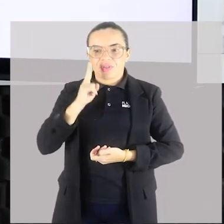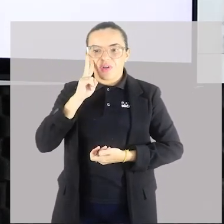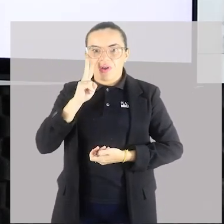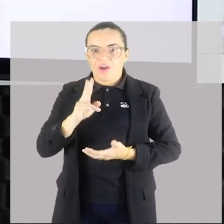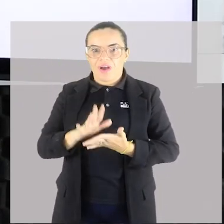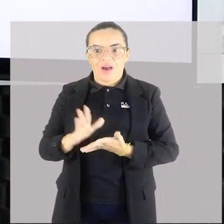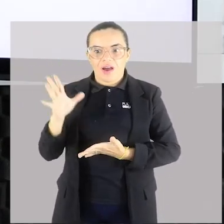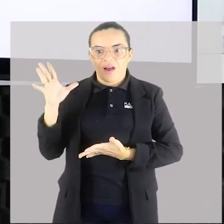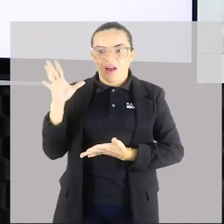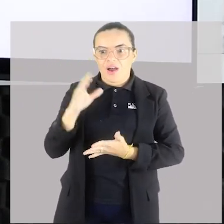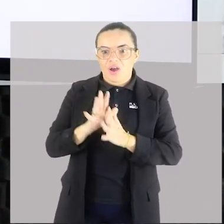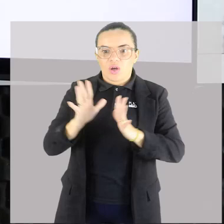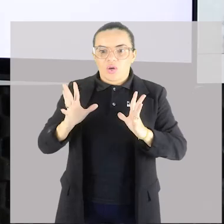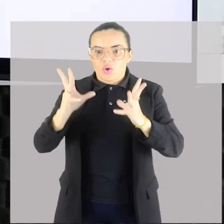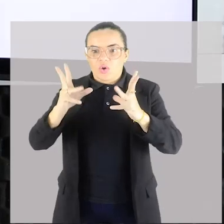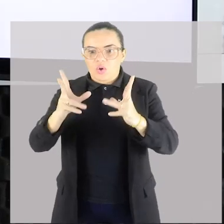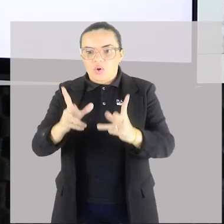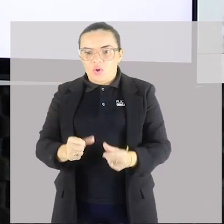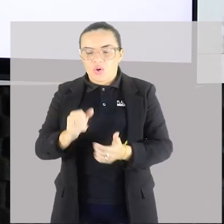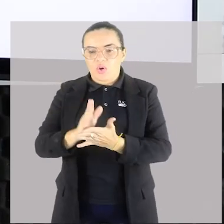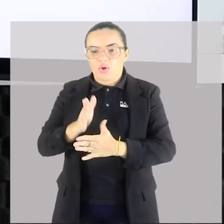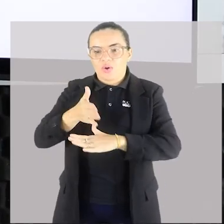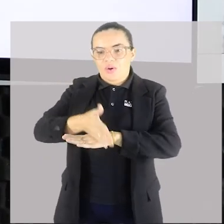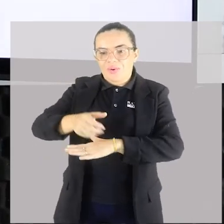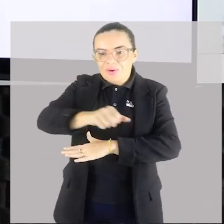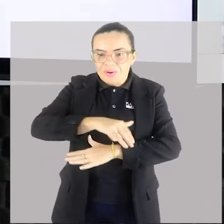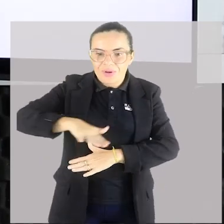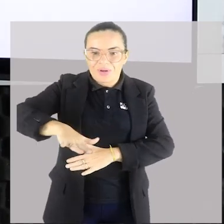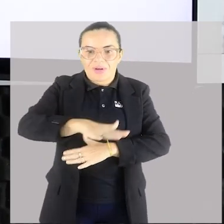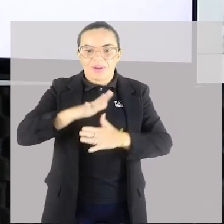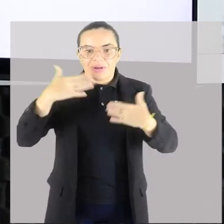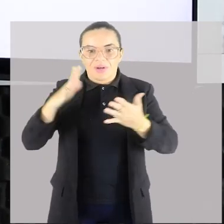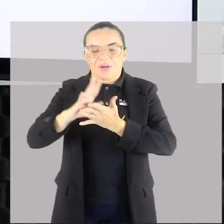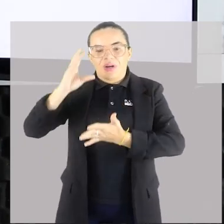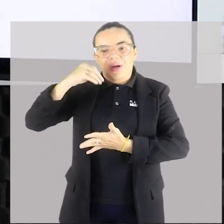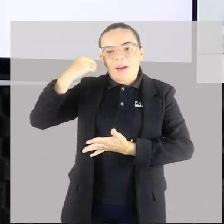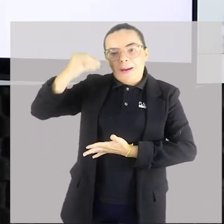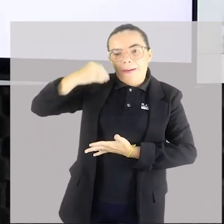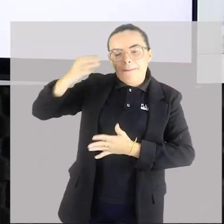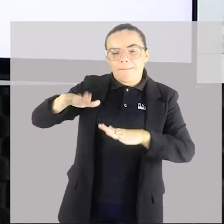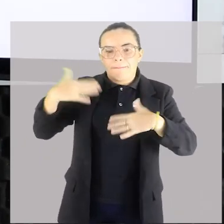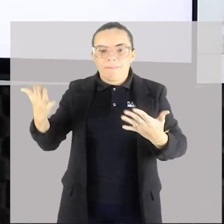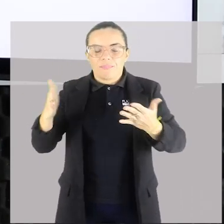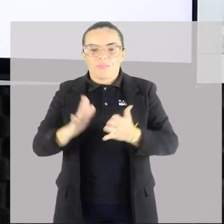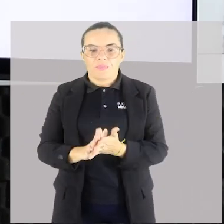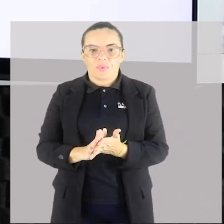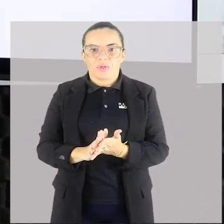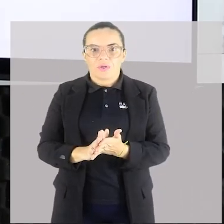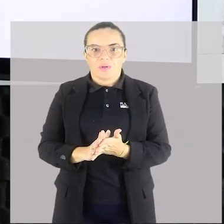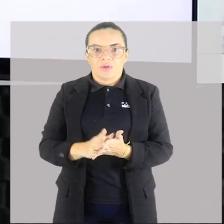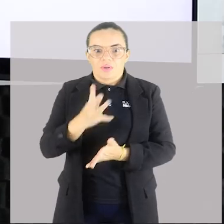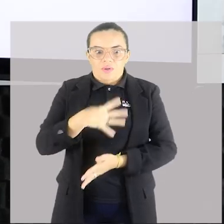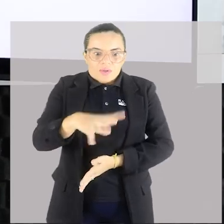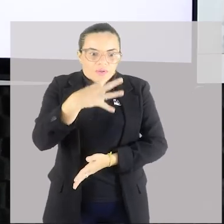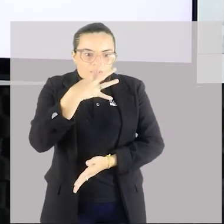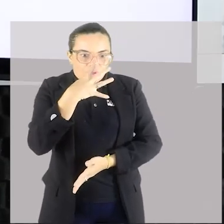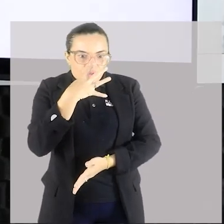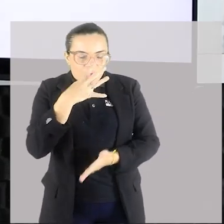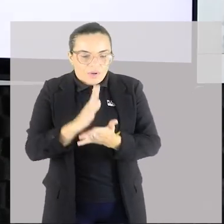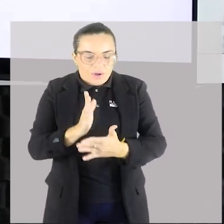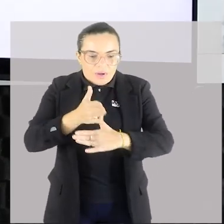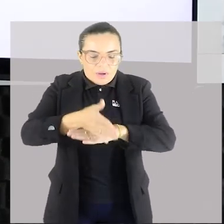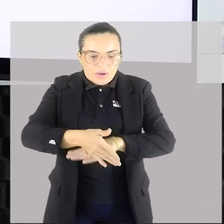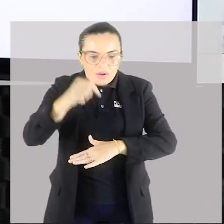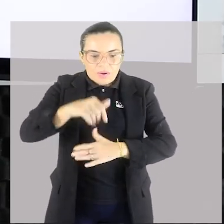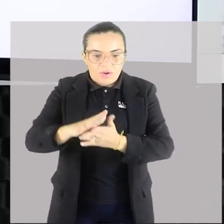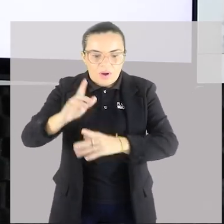faziam parte dele. Ou seja, a experimentação, como o nome diz, é uma gigantesca caixinha de surpresa. Cada vez que ele